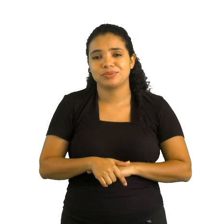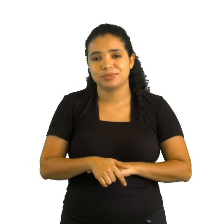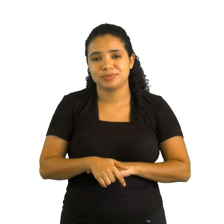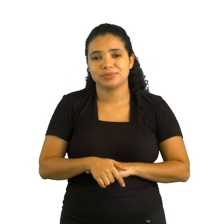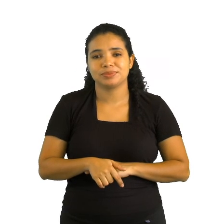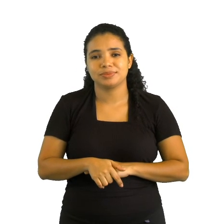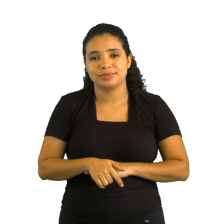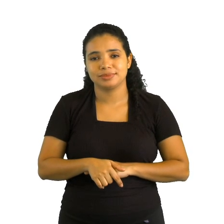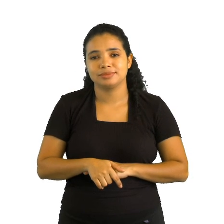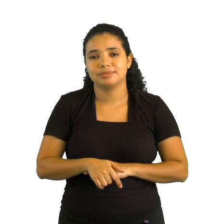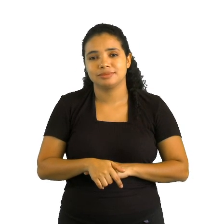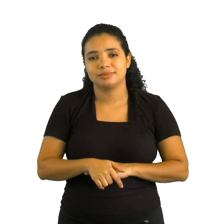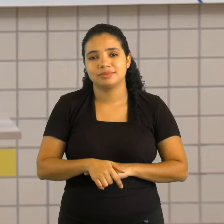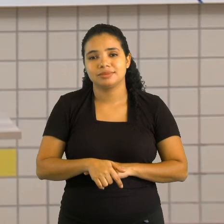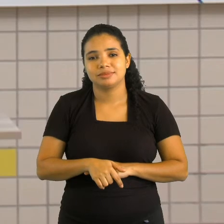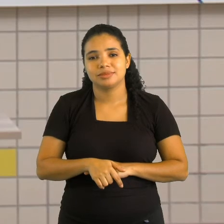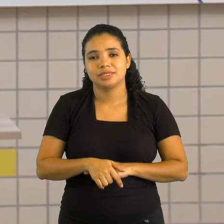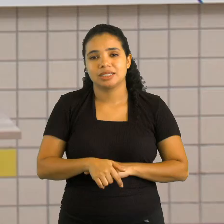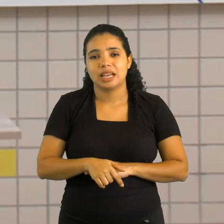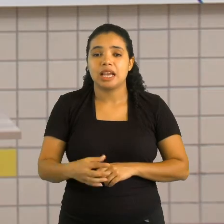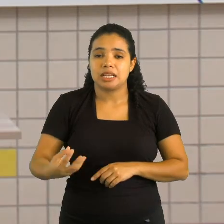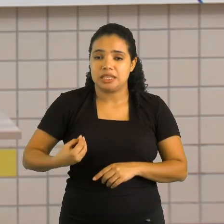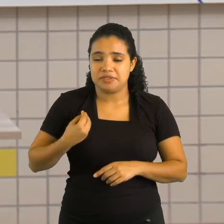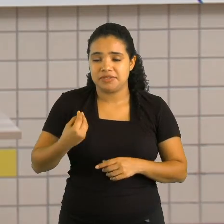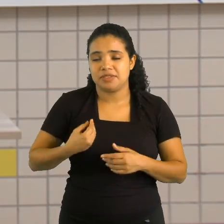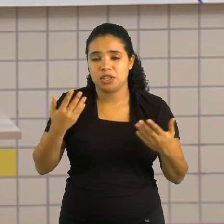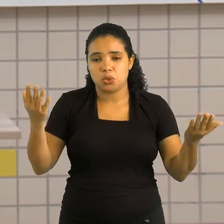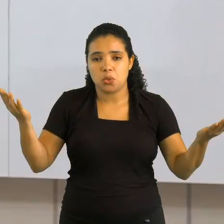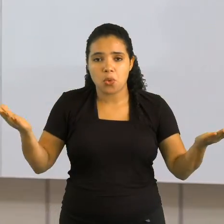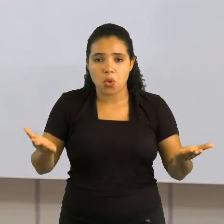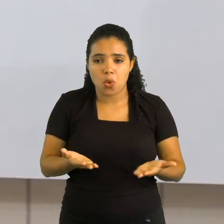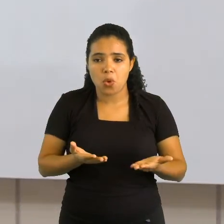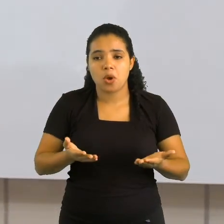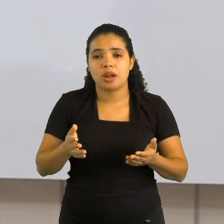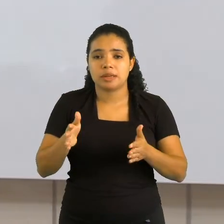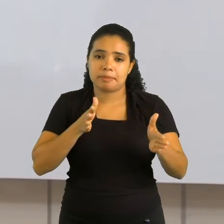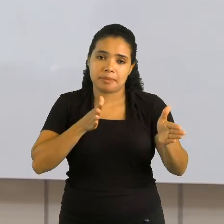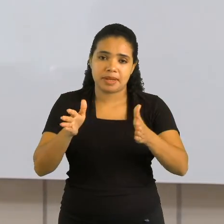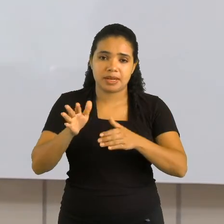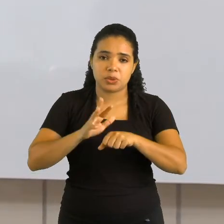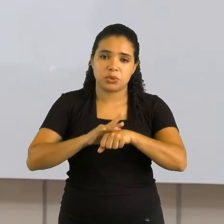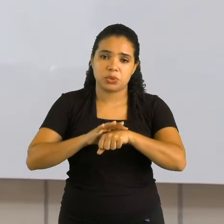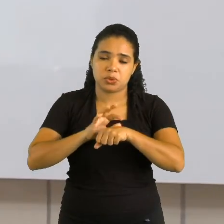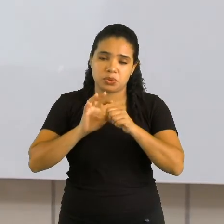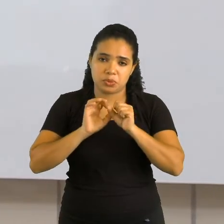que estamos convivendo hoje aqui, essa pandemia, né?